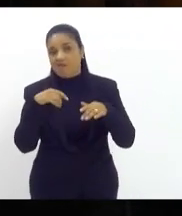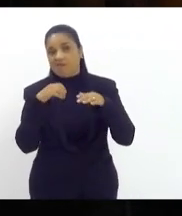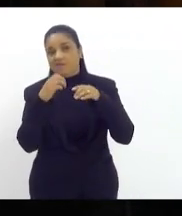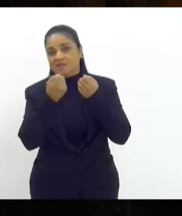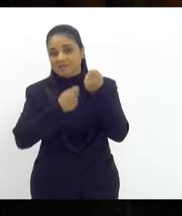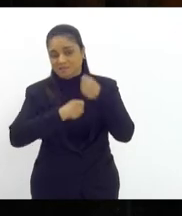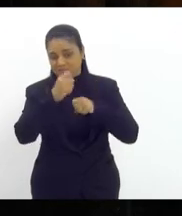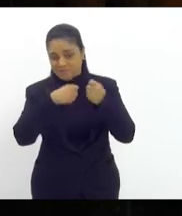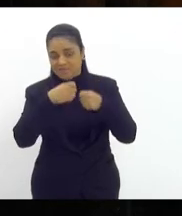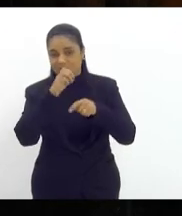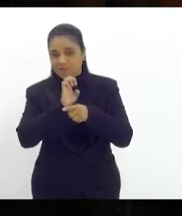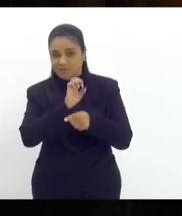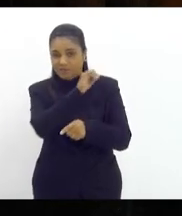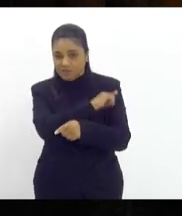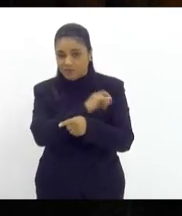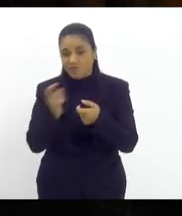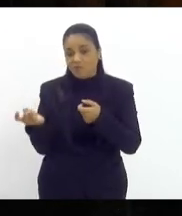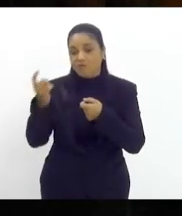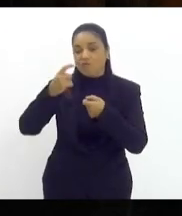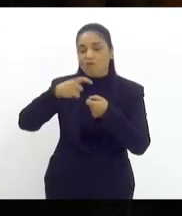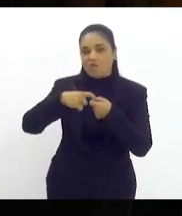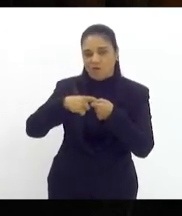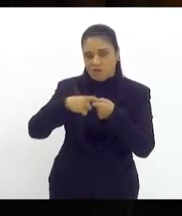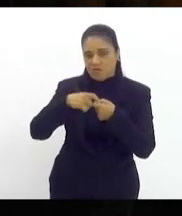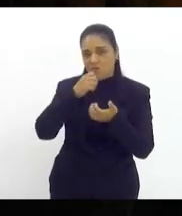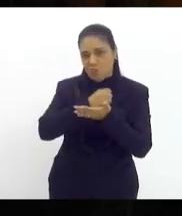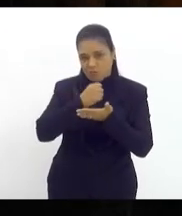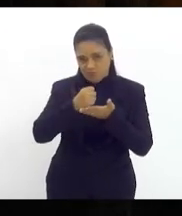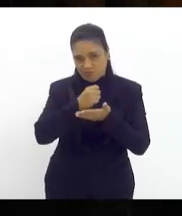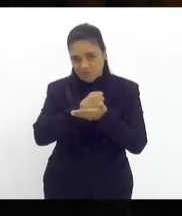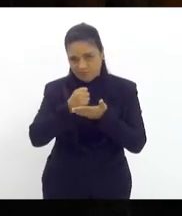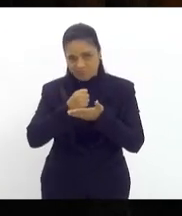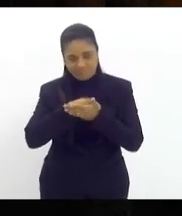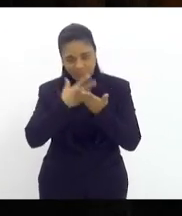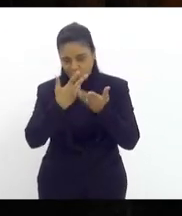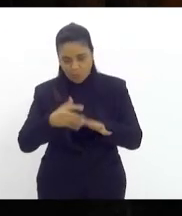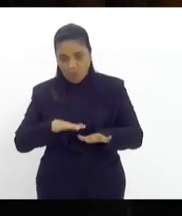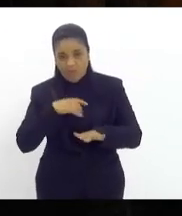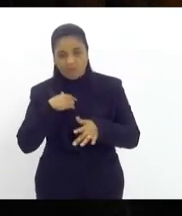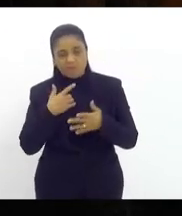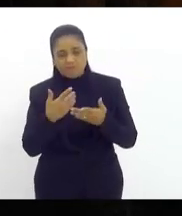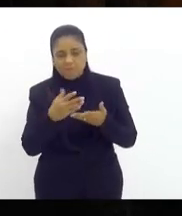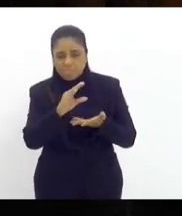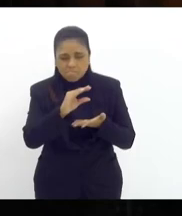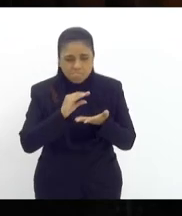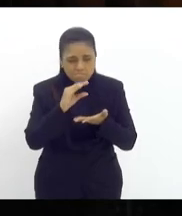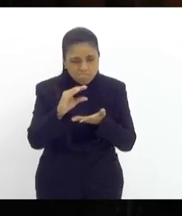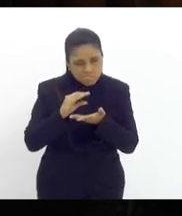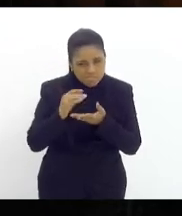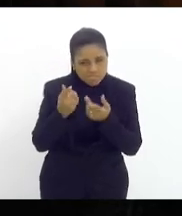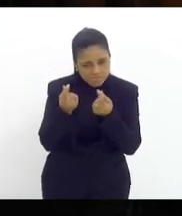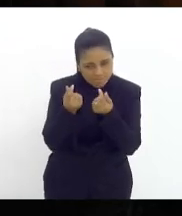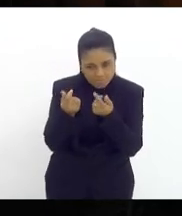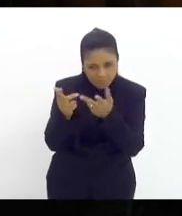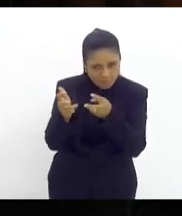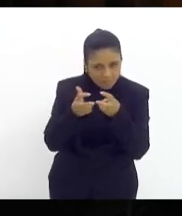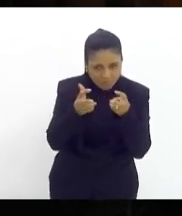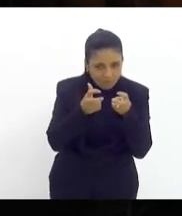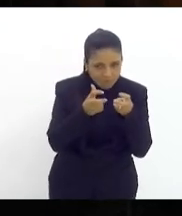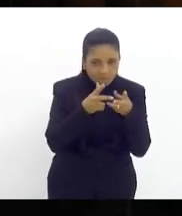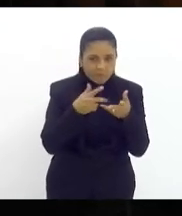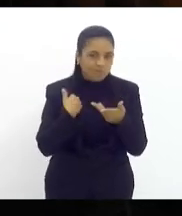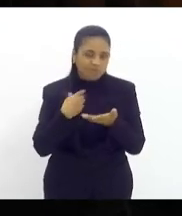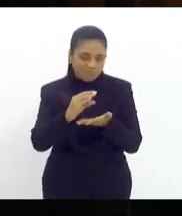devolveriam a concessão o empresário ou comerciante quando vê que não está ganhando dinheiro que não está valendo a pena